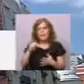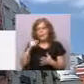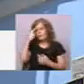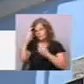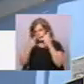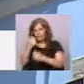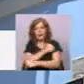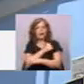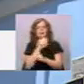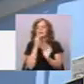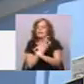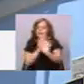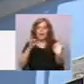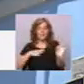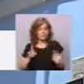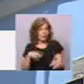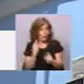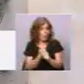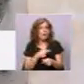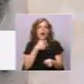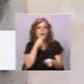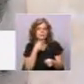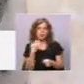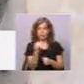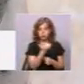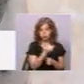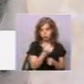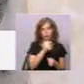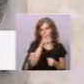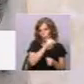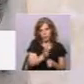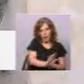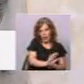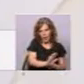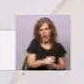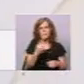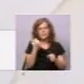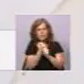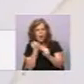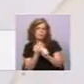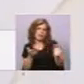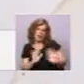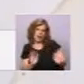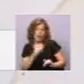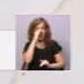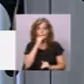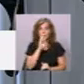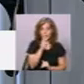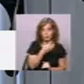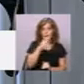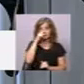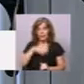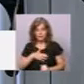casa ideal de quem procura habitação é um apartamento em segunda mão, sem necessidade de remodelações, com 3 quartos, 2 casas de